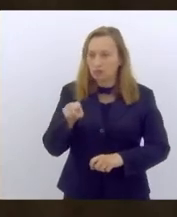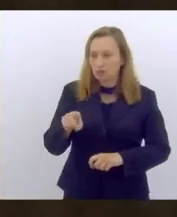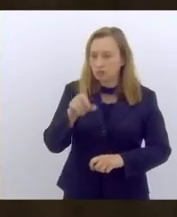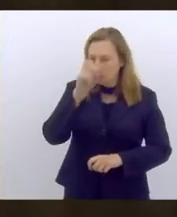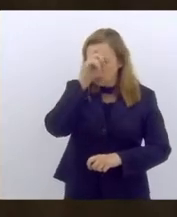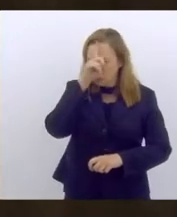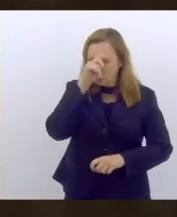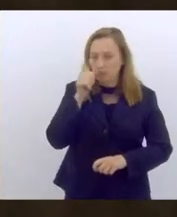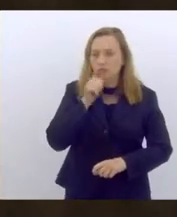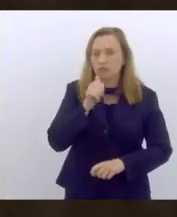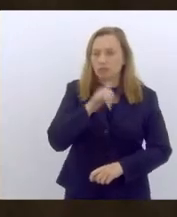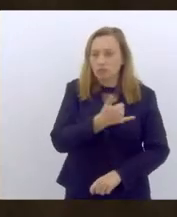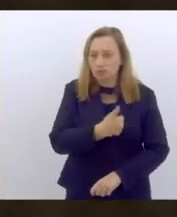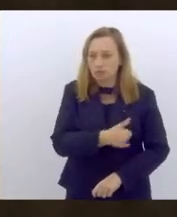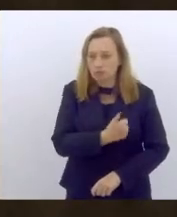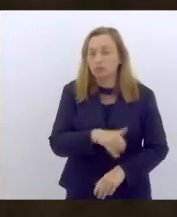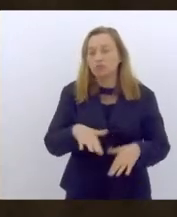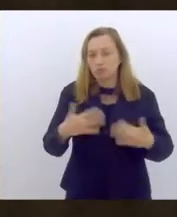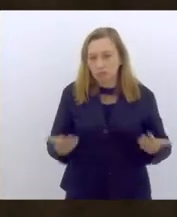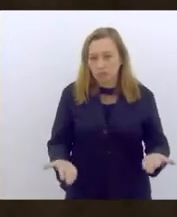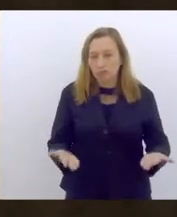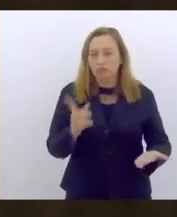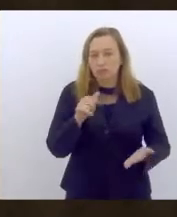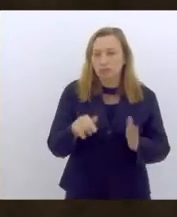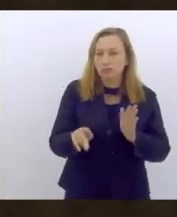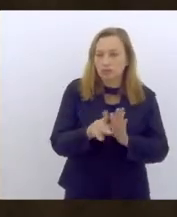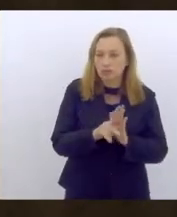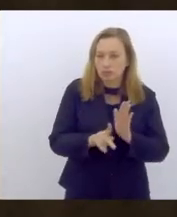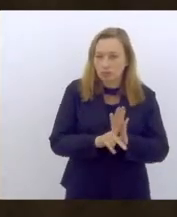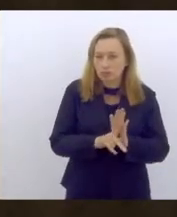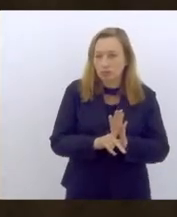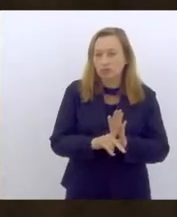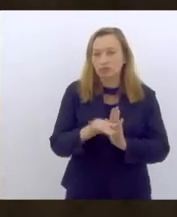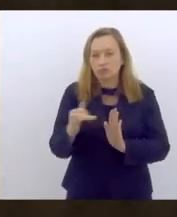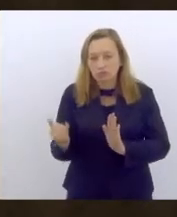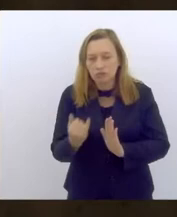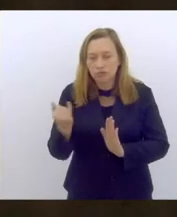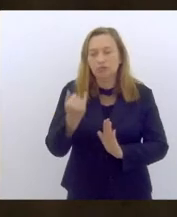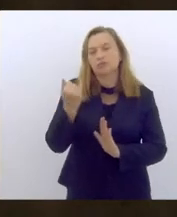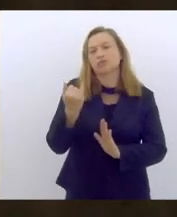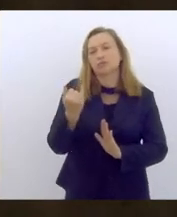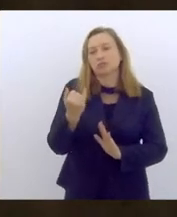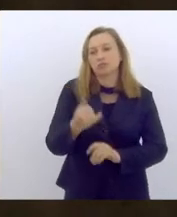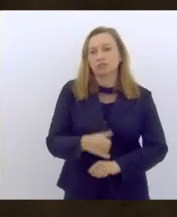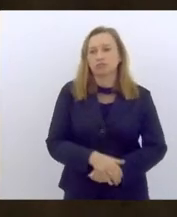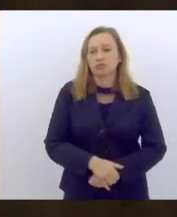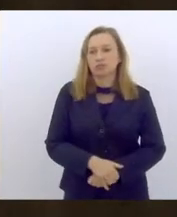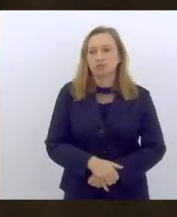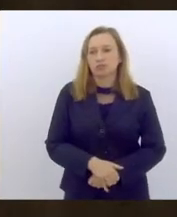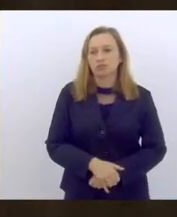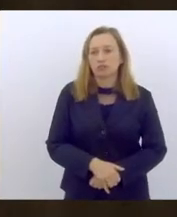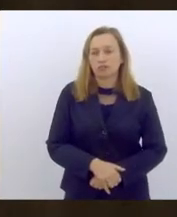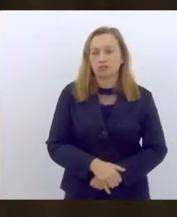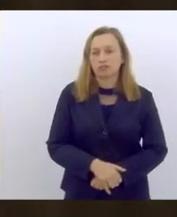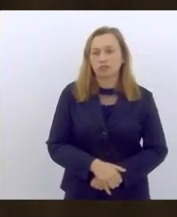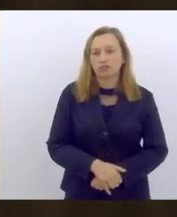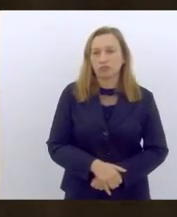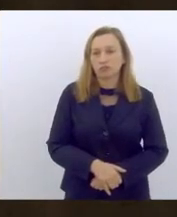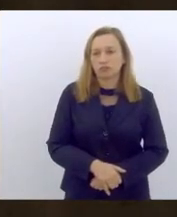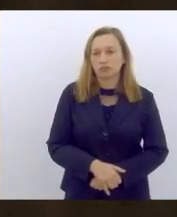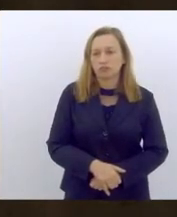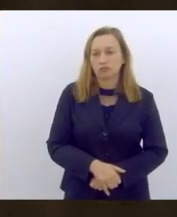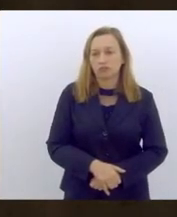da Mulher de São João de Meriti então é um projeto meritório e super importante e nesse caso